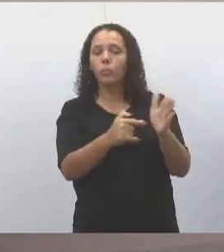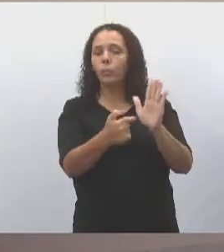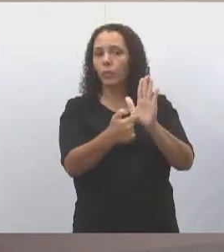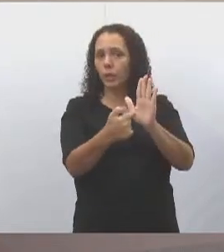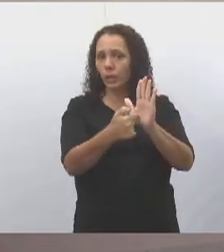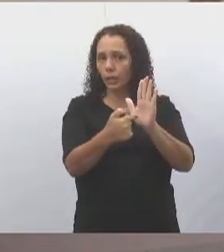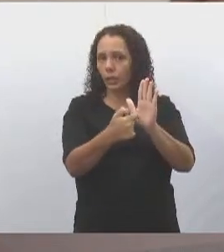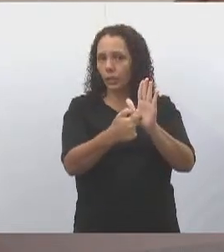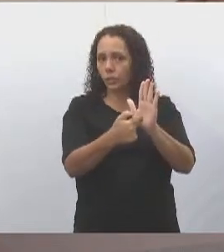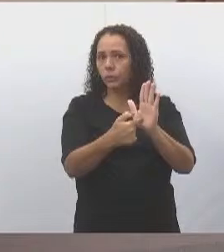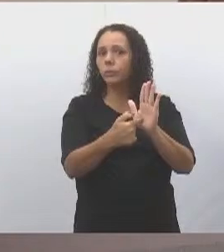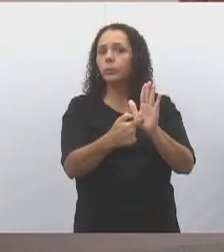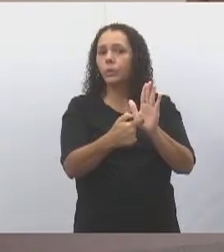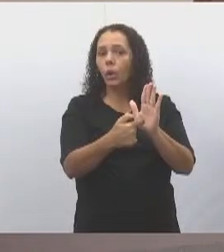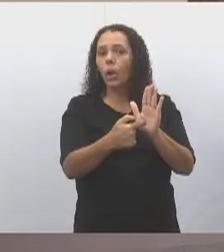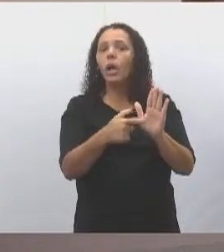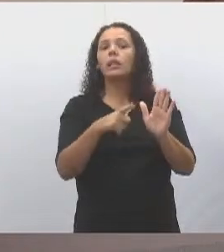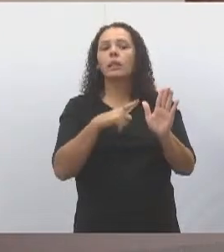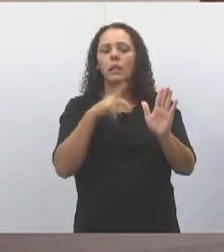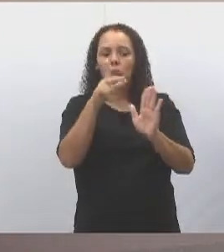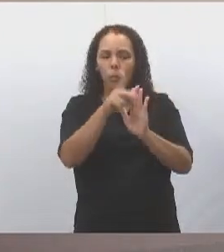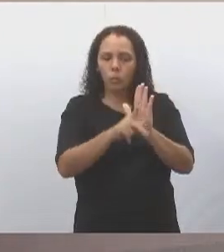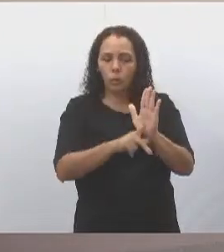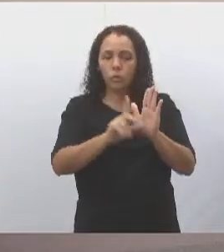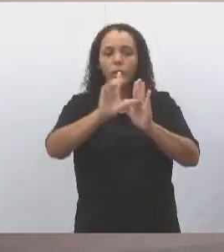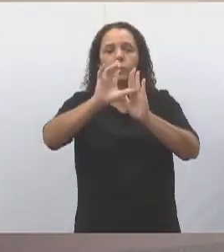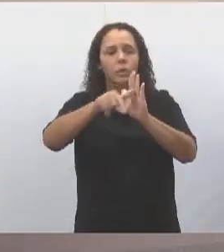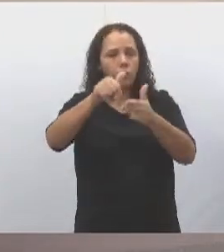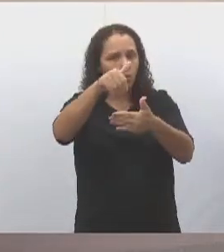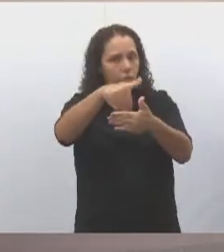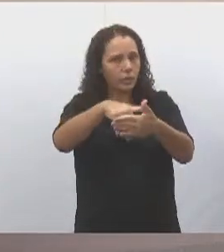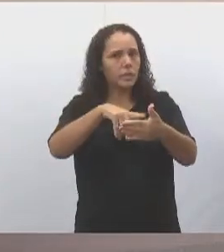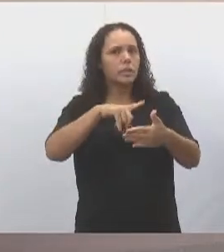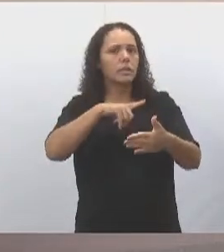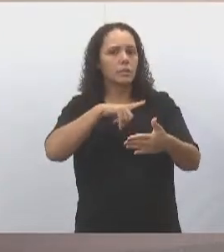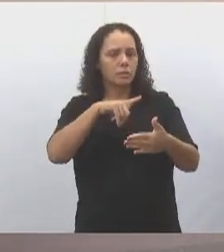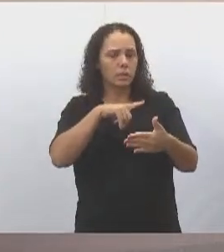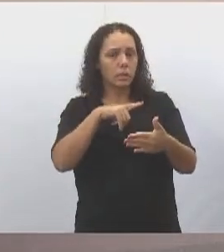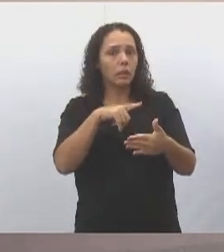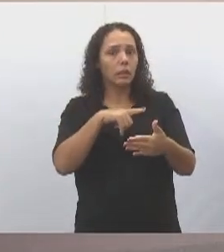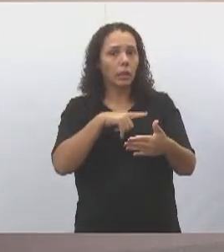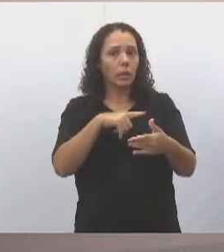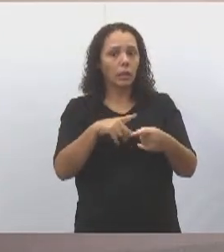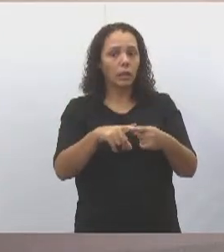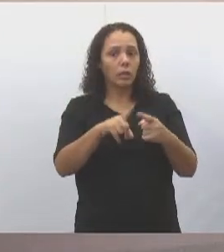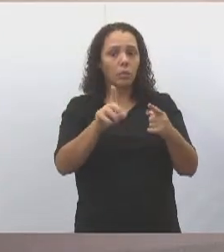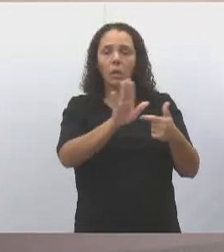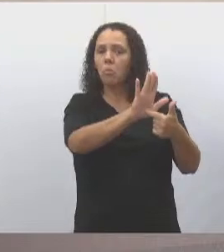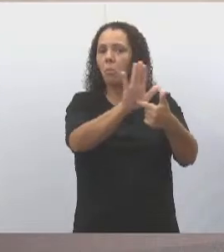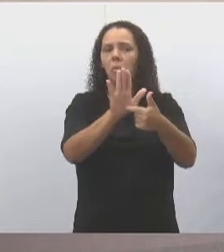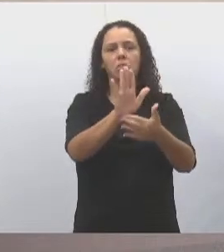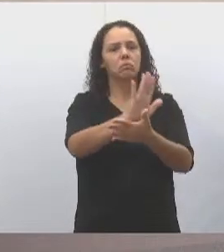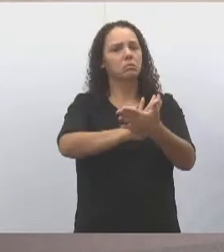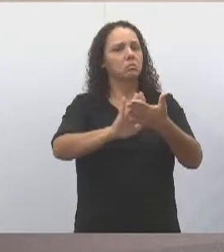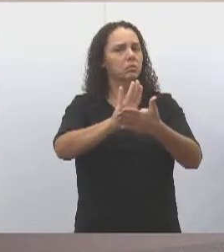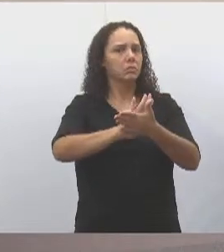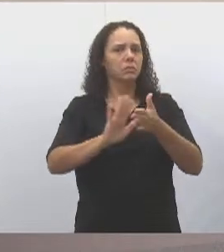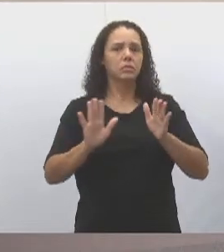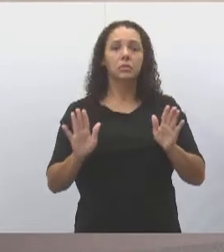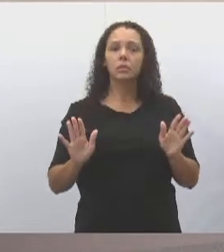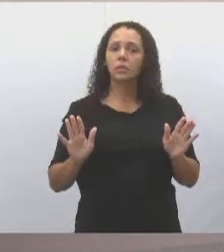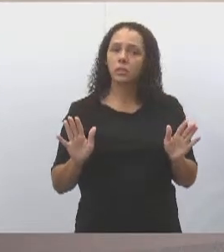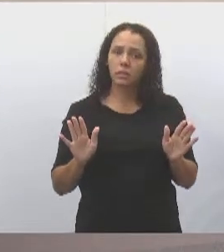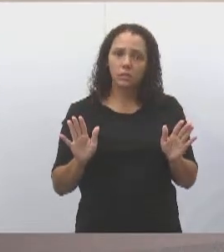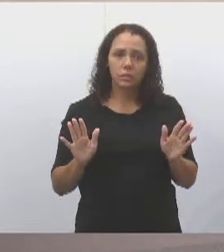apresentado. Então, nós temos um projeto que vai ser votado, está no projeto, mas não colocaram aqui. Então,